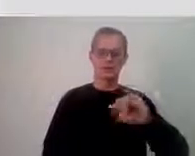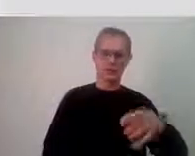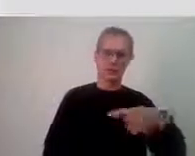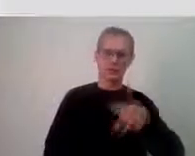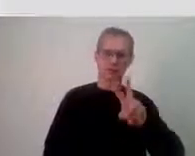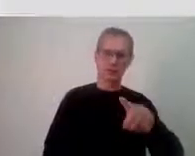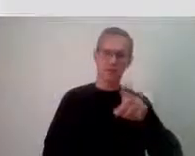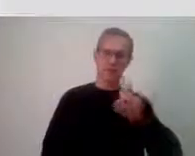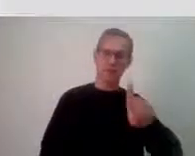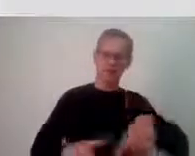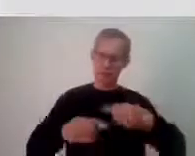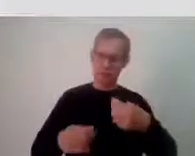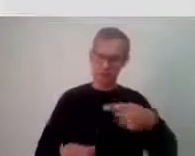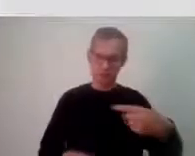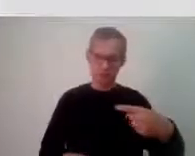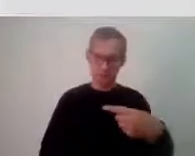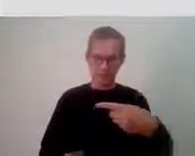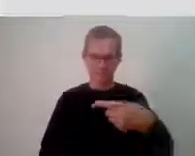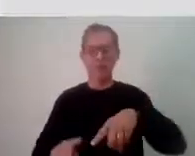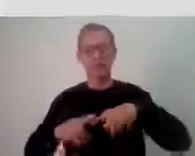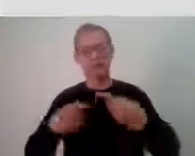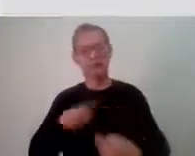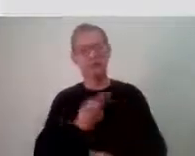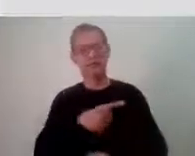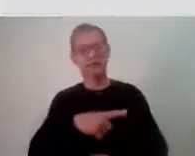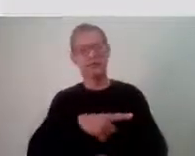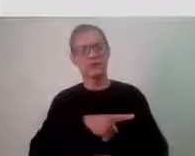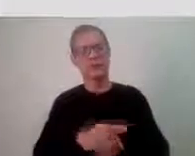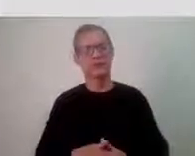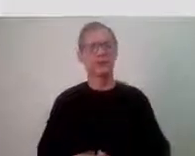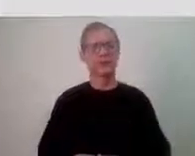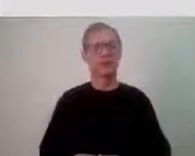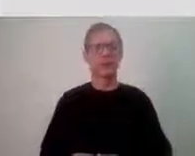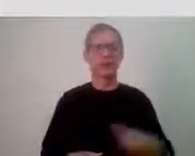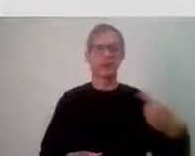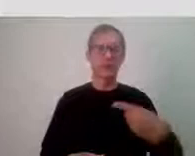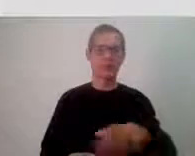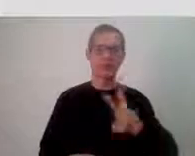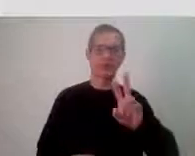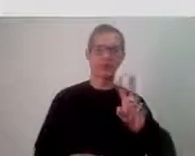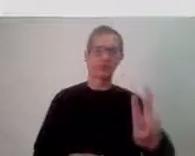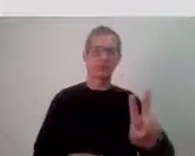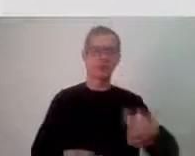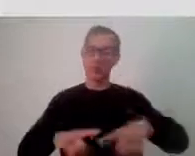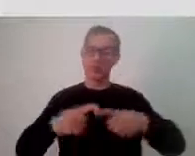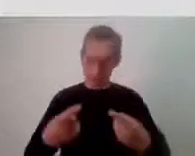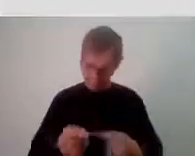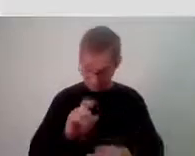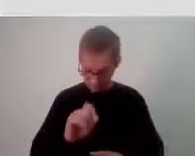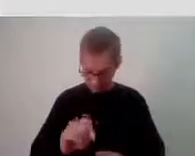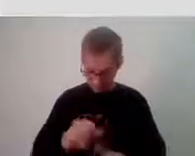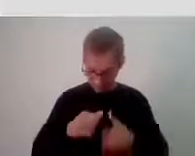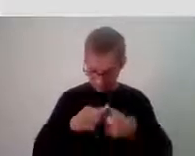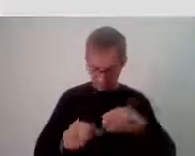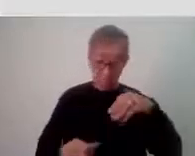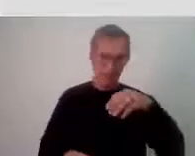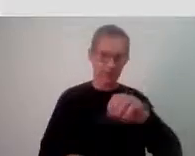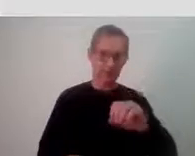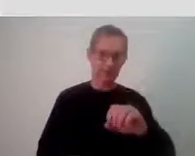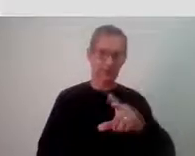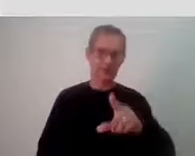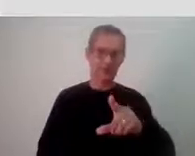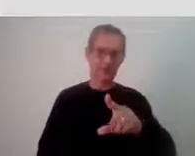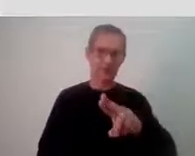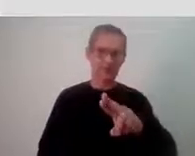2 é 1, com esse menos, menos. Nós vamos ter aqui, ó, menos 2. Só que está em módulo. Por estar